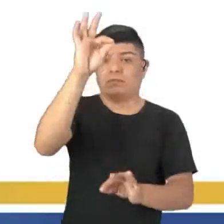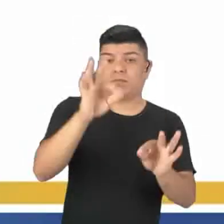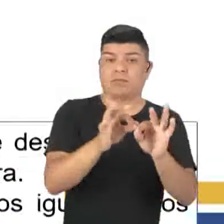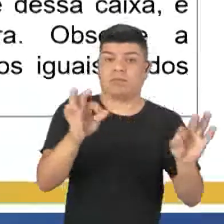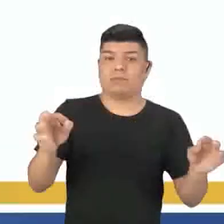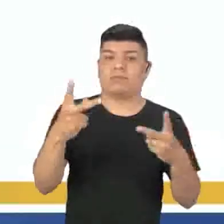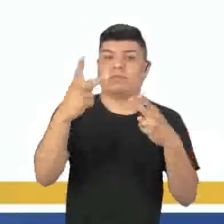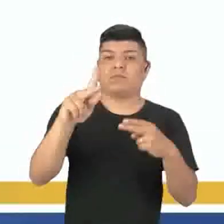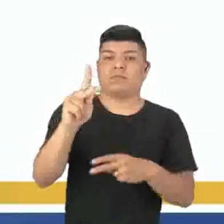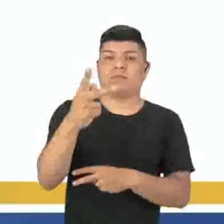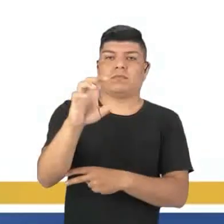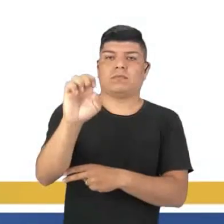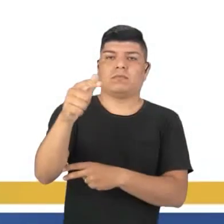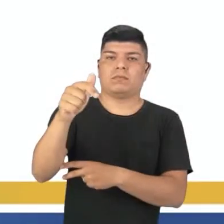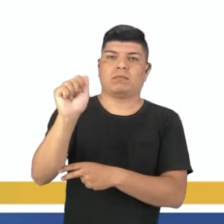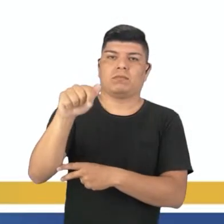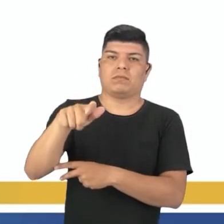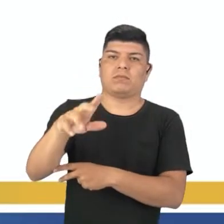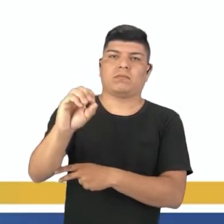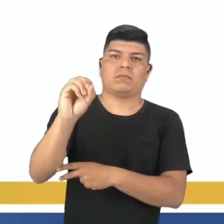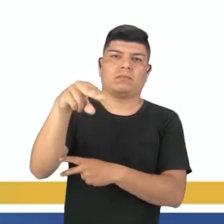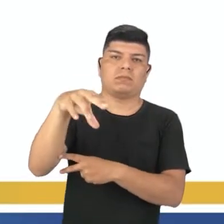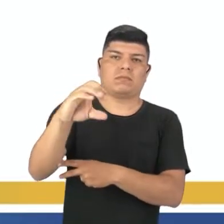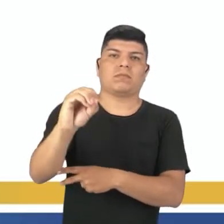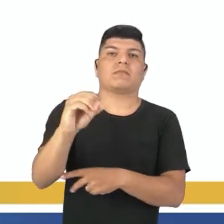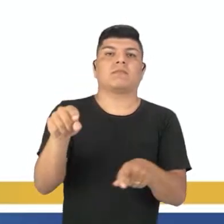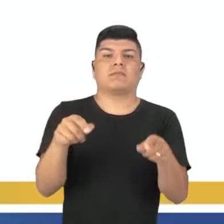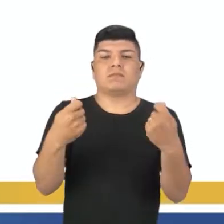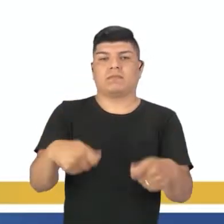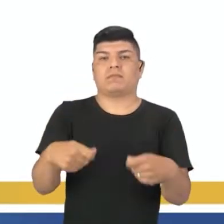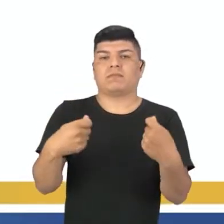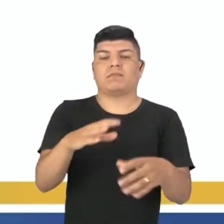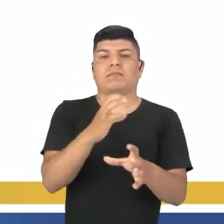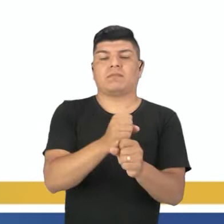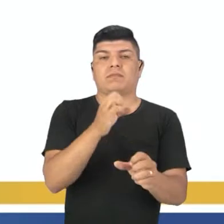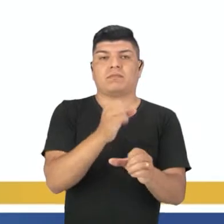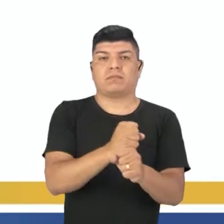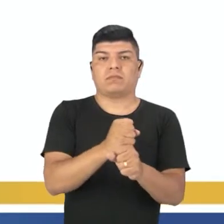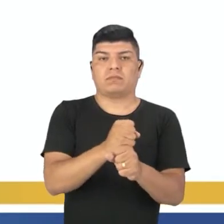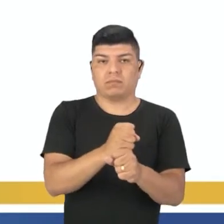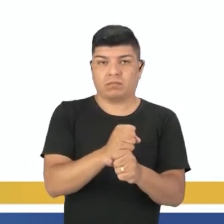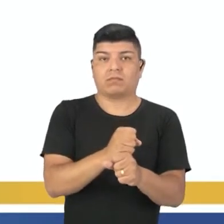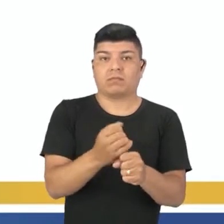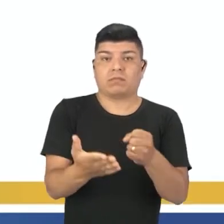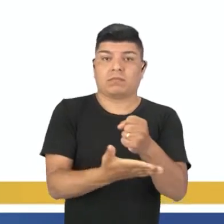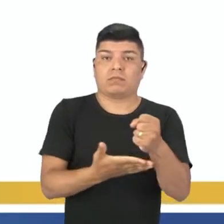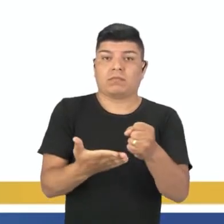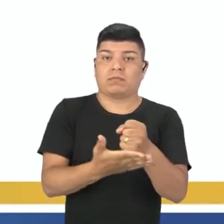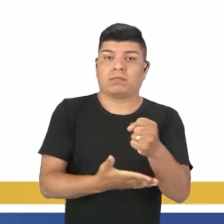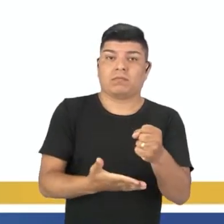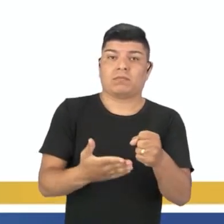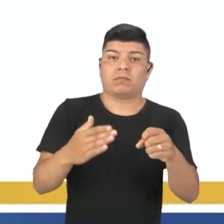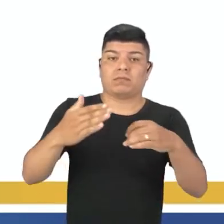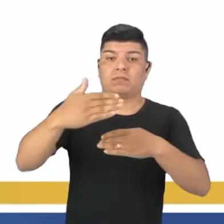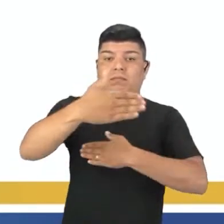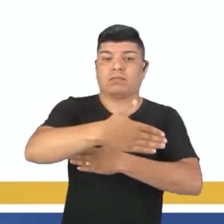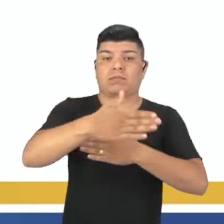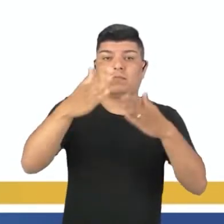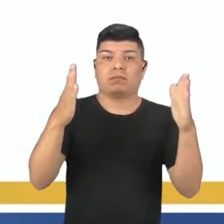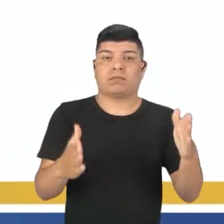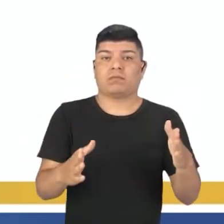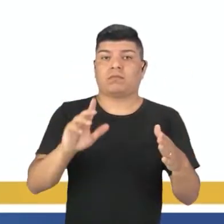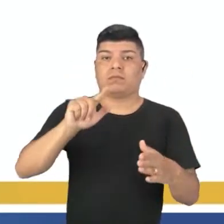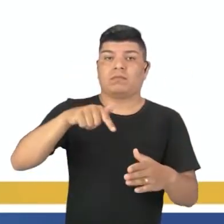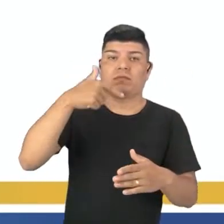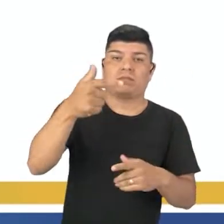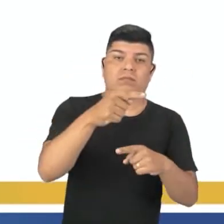hexágono. Então, assim, nós precisamos calcular a medida da área da base dessa caixa, né, e depois multiplicar esse